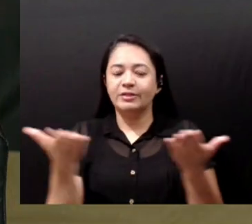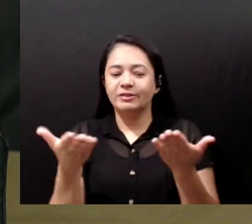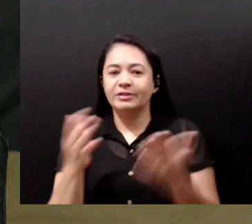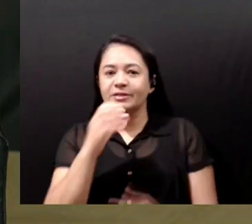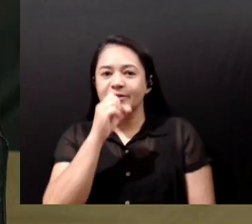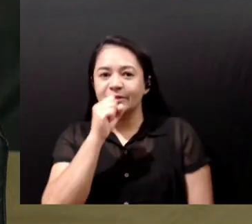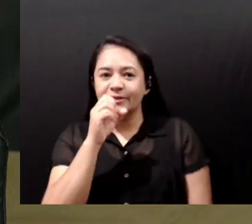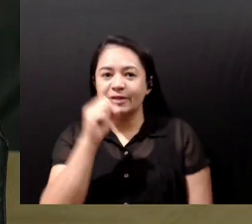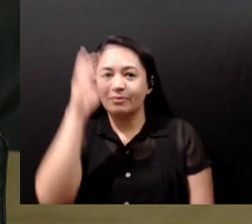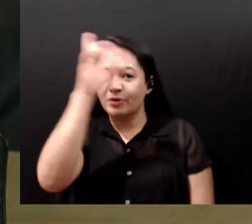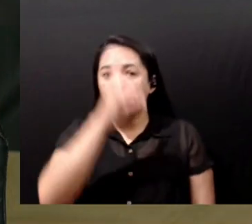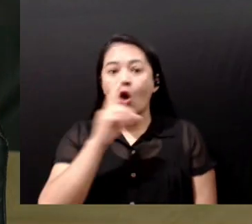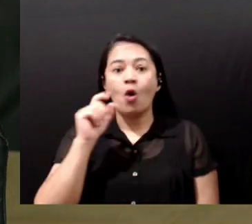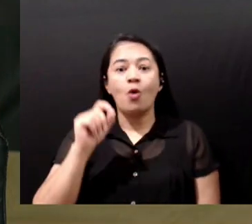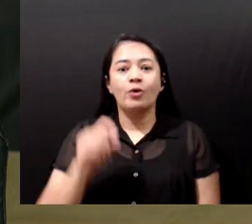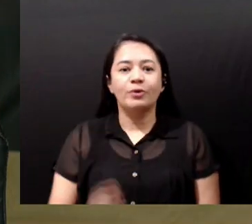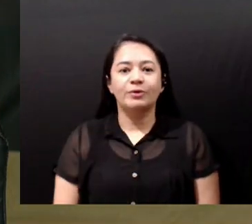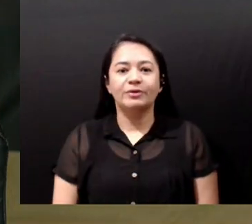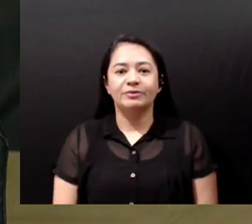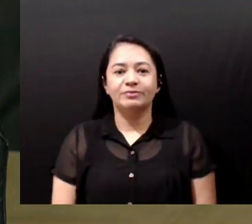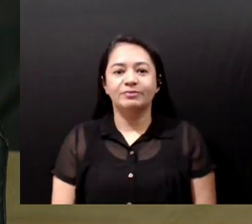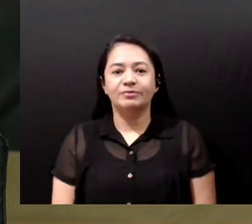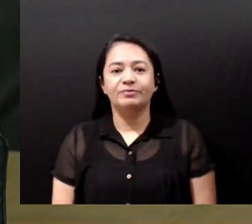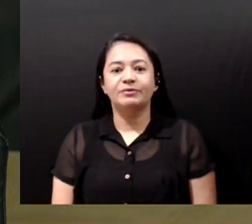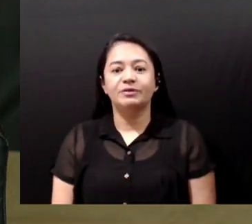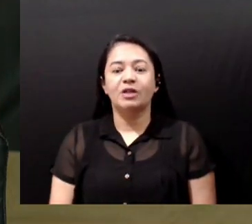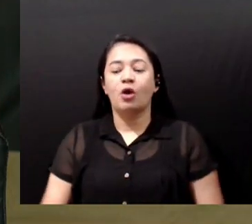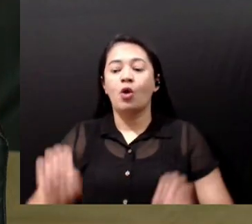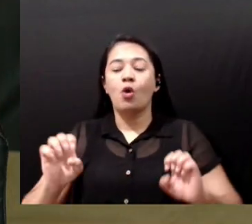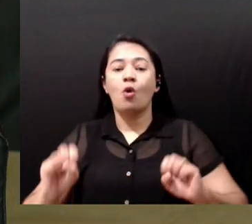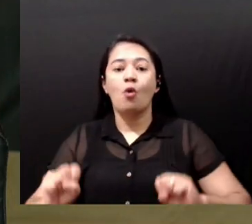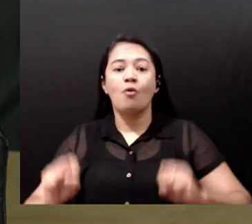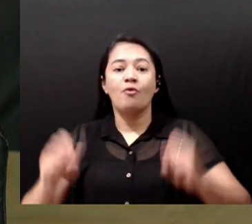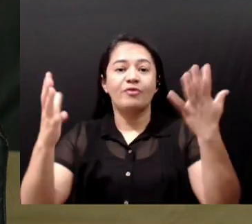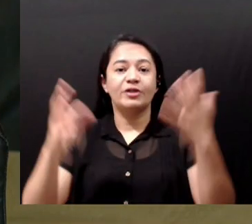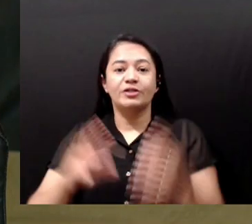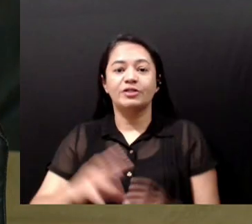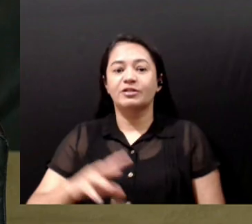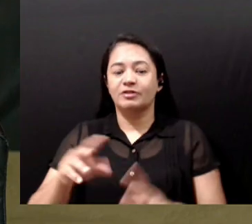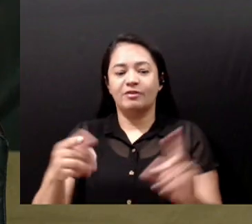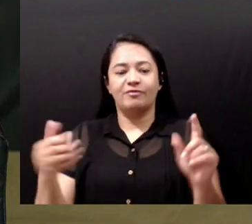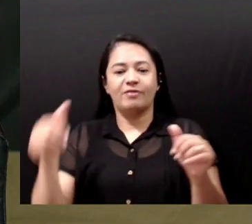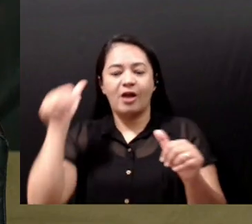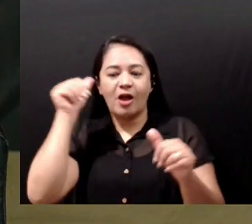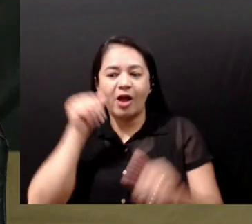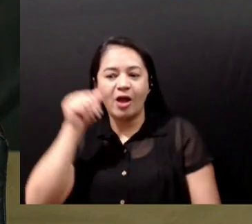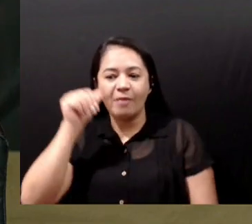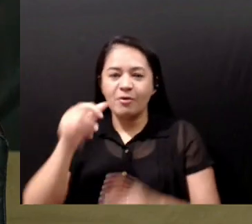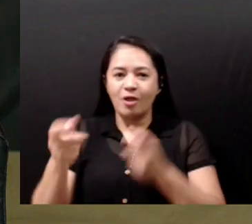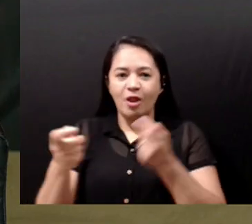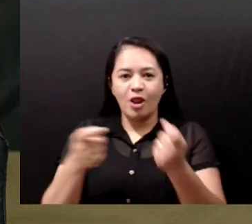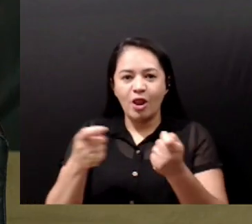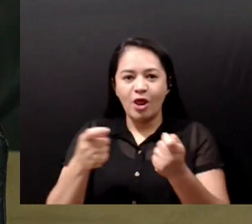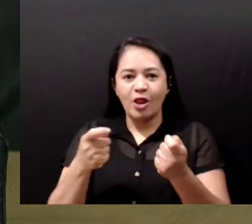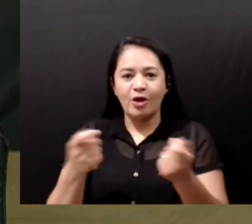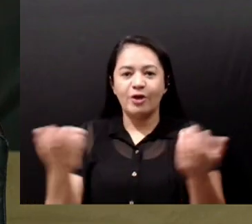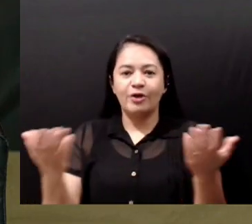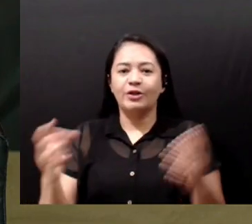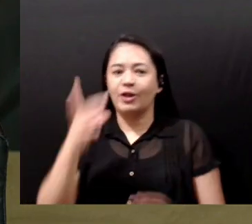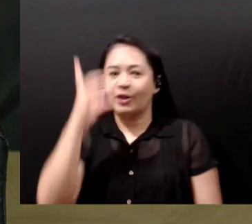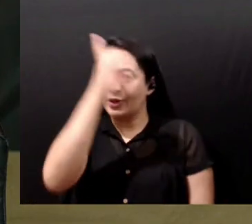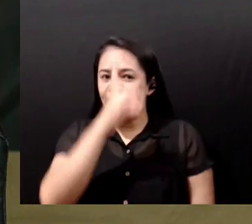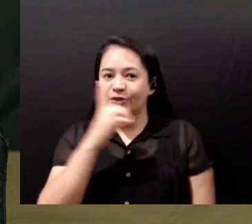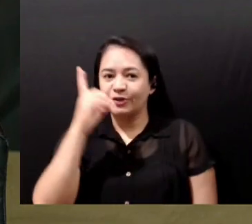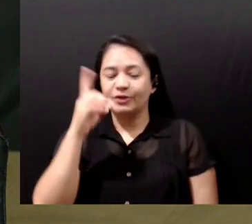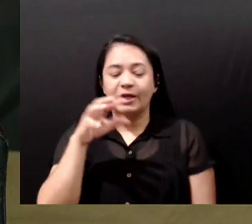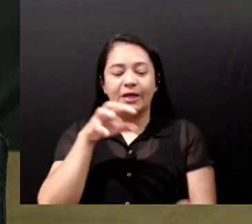a Força Delas. Festival Elas no Comando agita a Estação Cultura neste domingo. A Central Mulheres